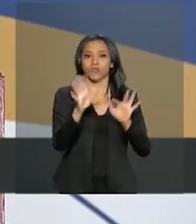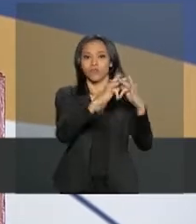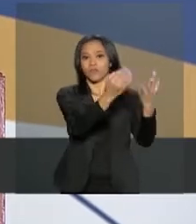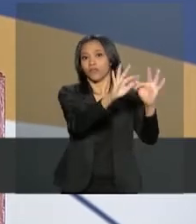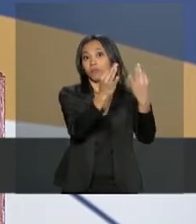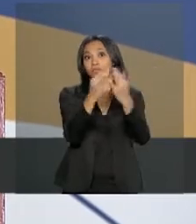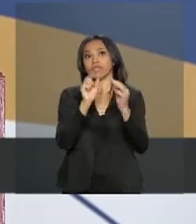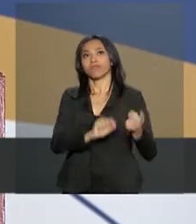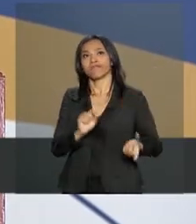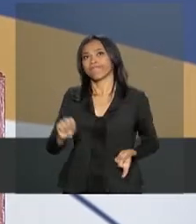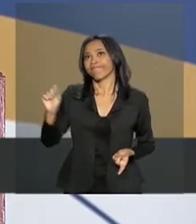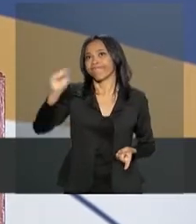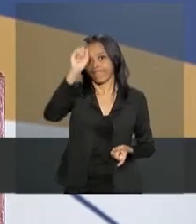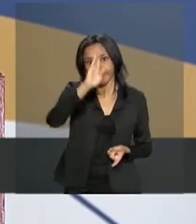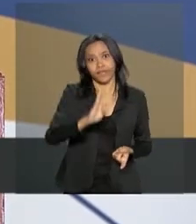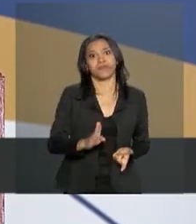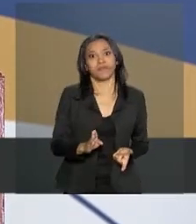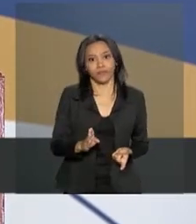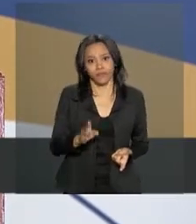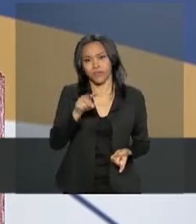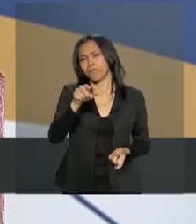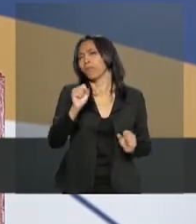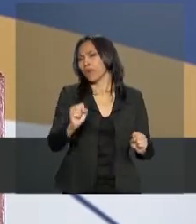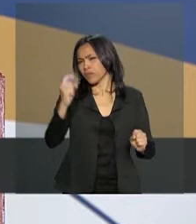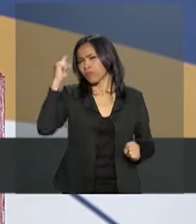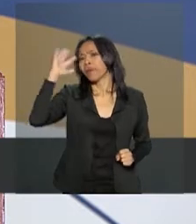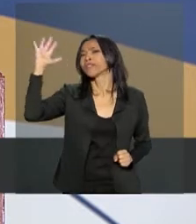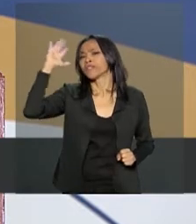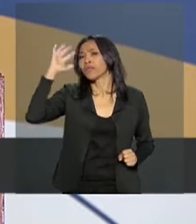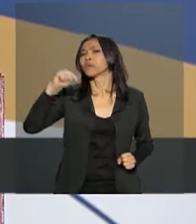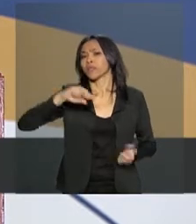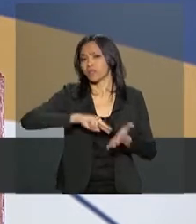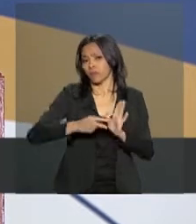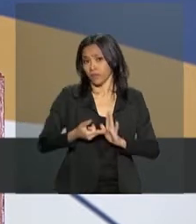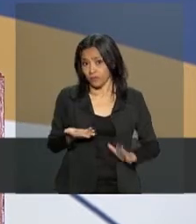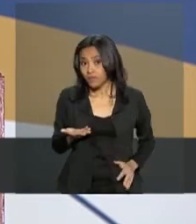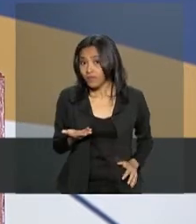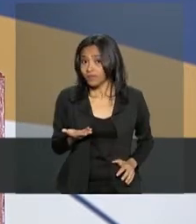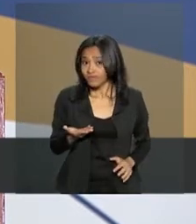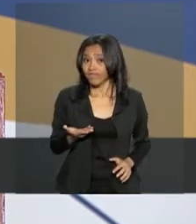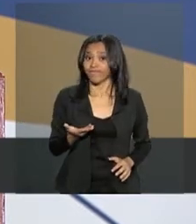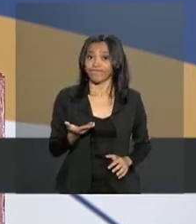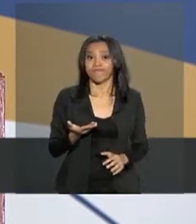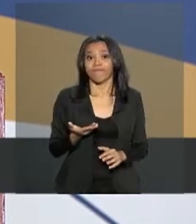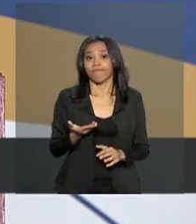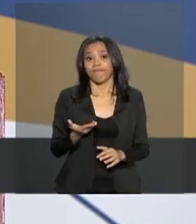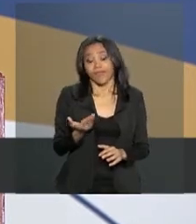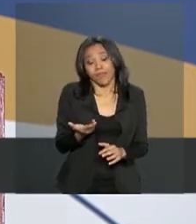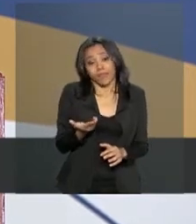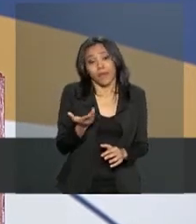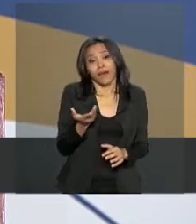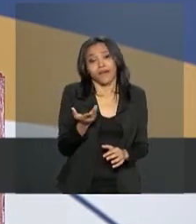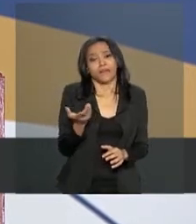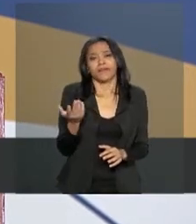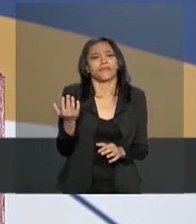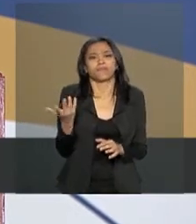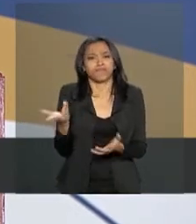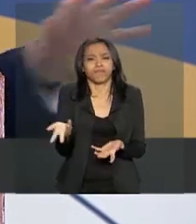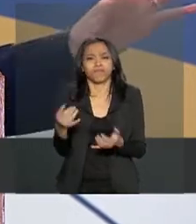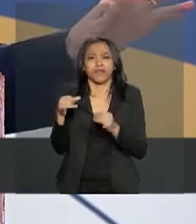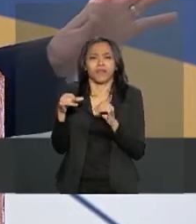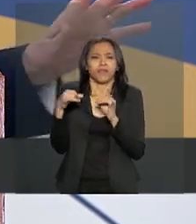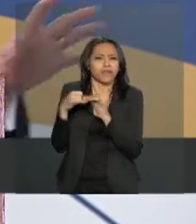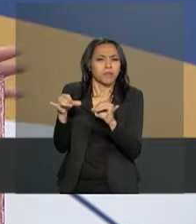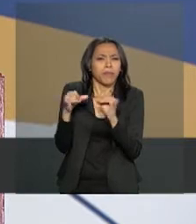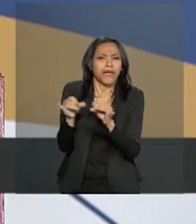edvaldo brito você e você pode imaginar o que significa isto para as pequenos armazéns as chamadas